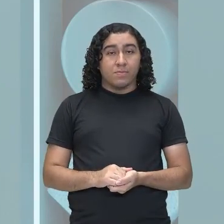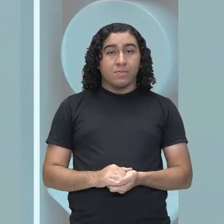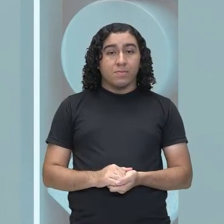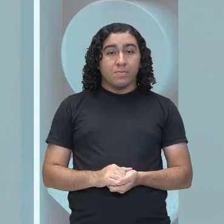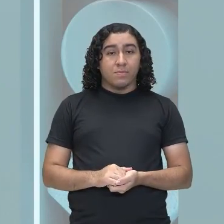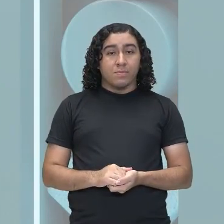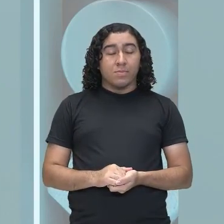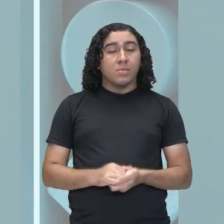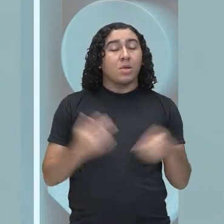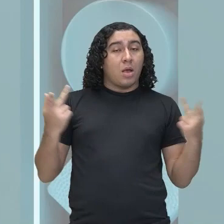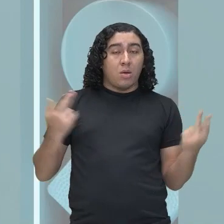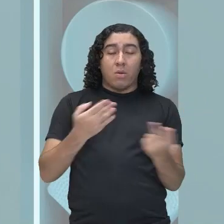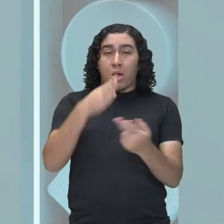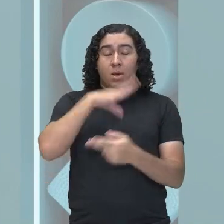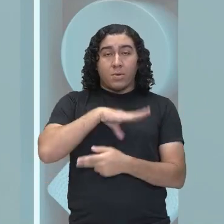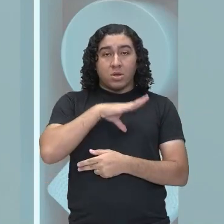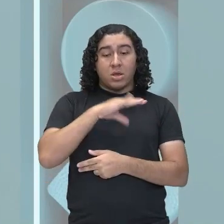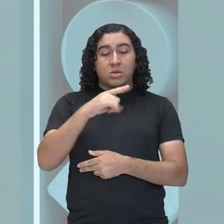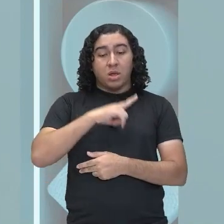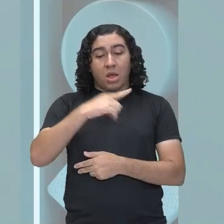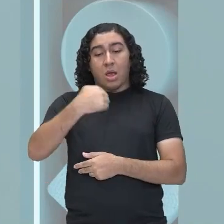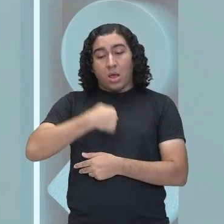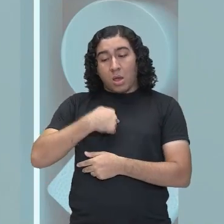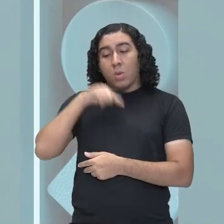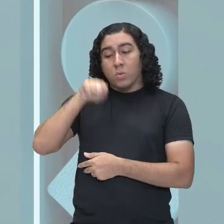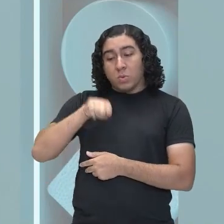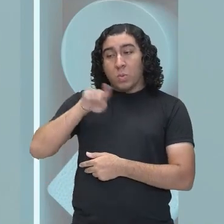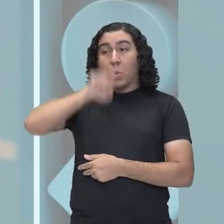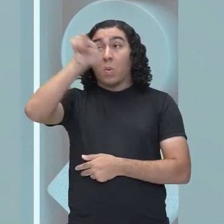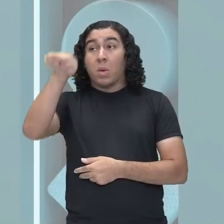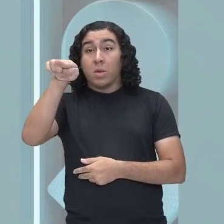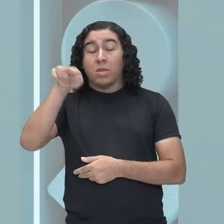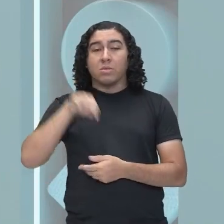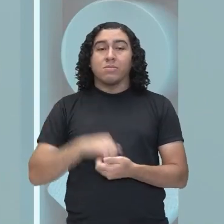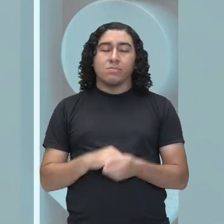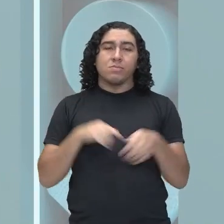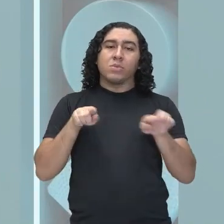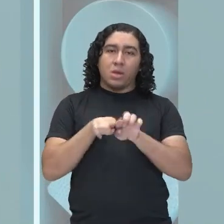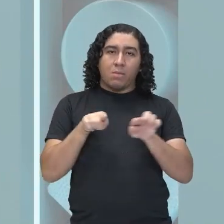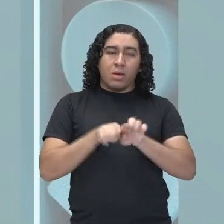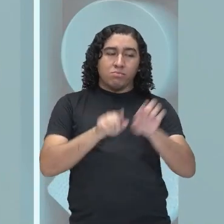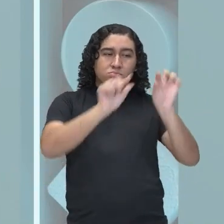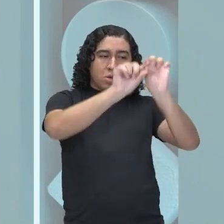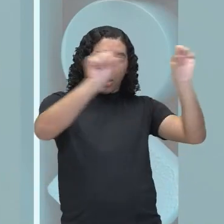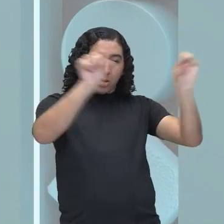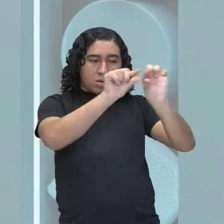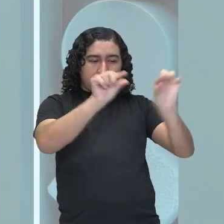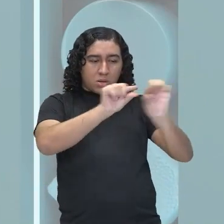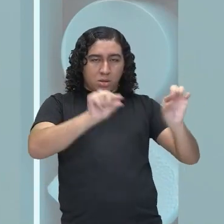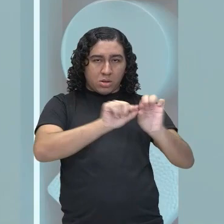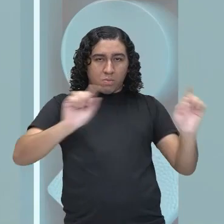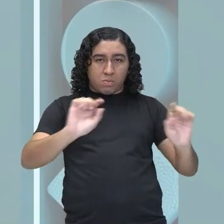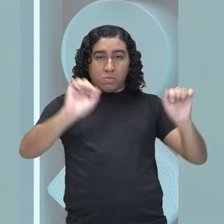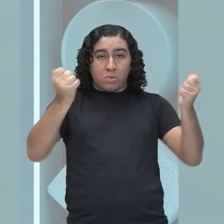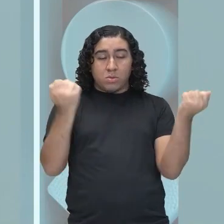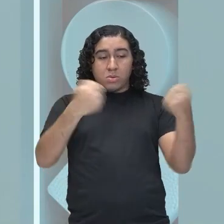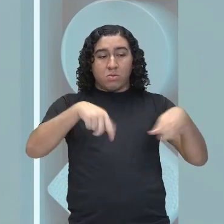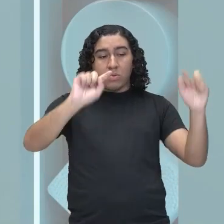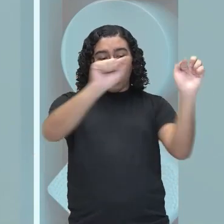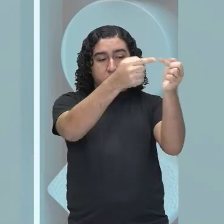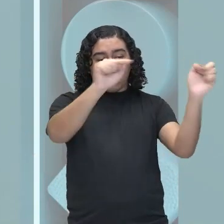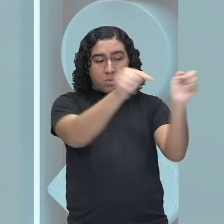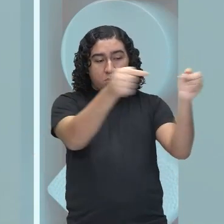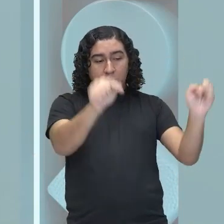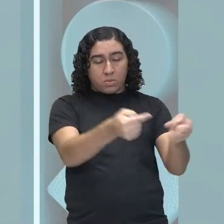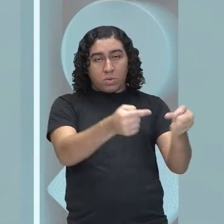do português quando eu falo tu né dentro de um diálogo de uma comunicação quando eu uso tu eu tô me referindo